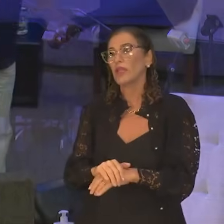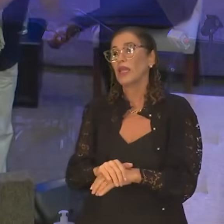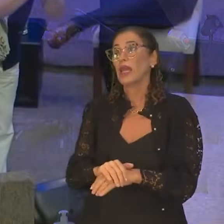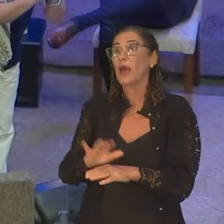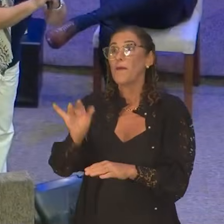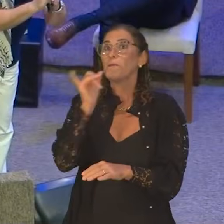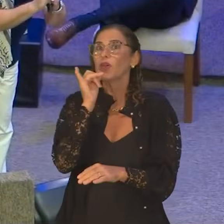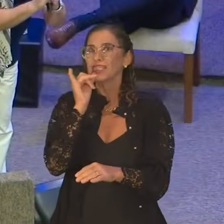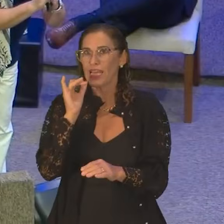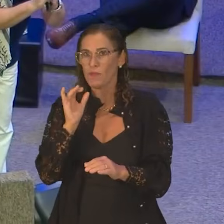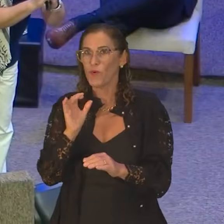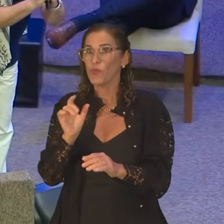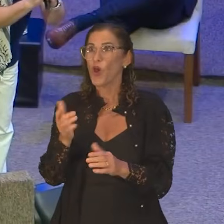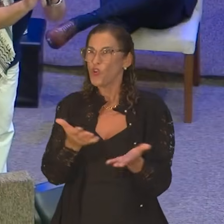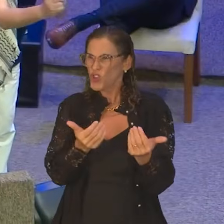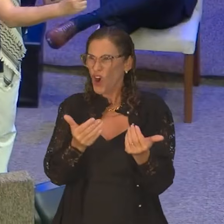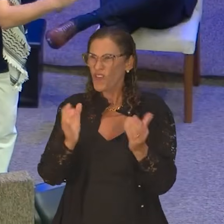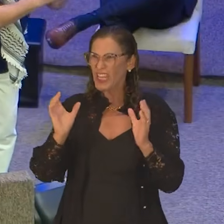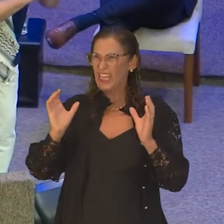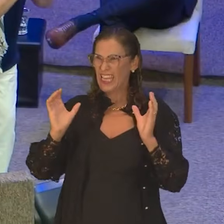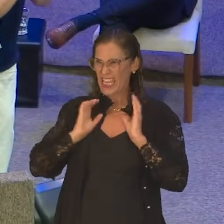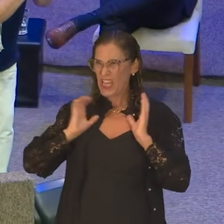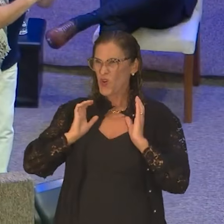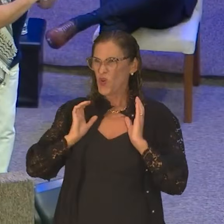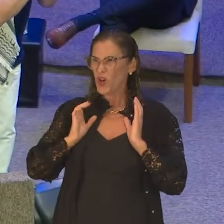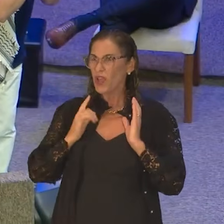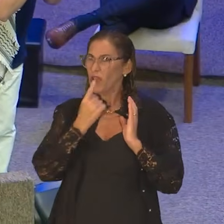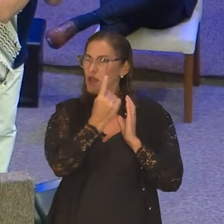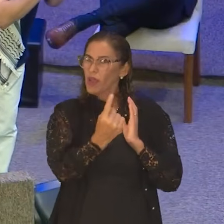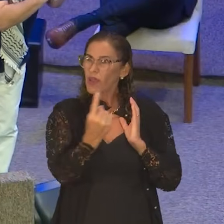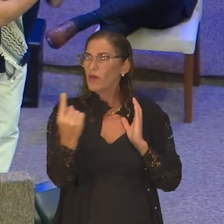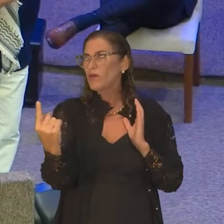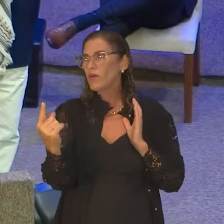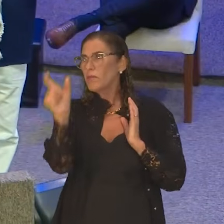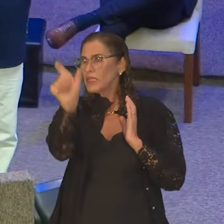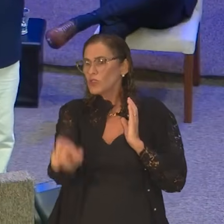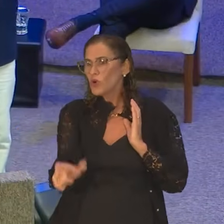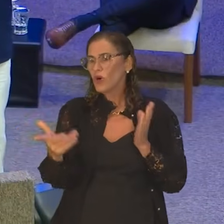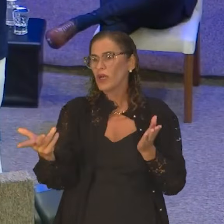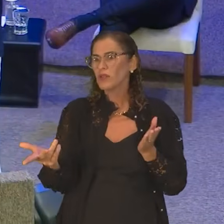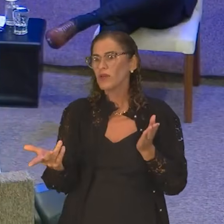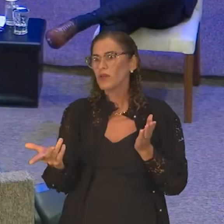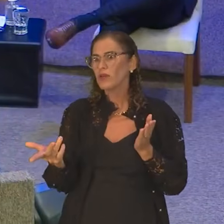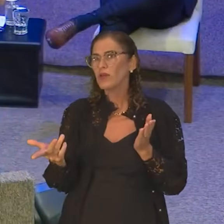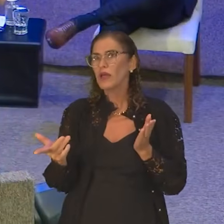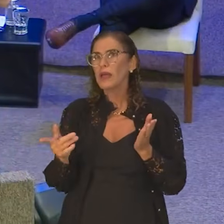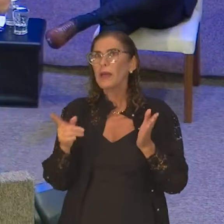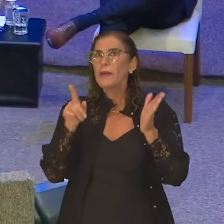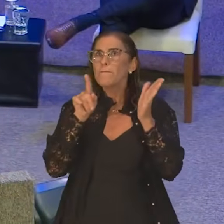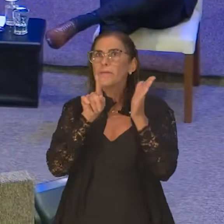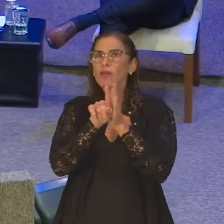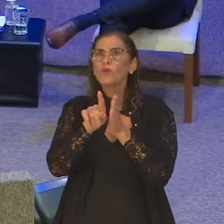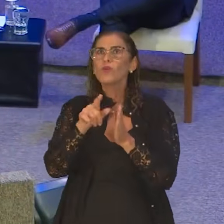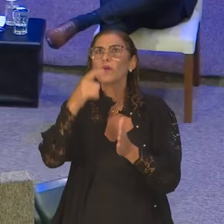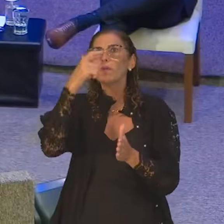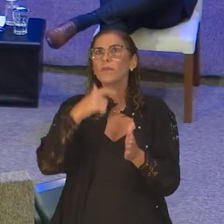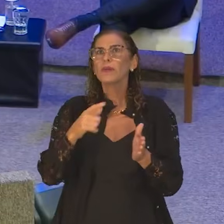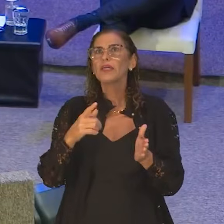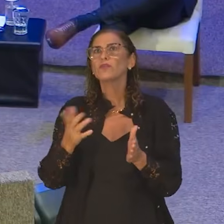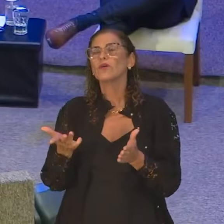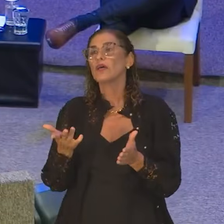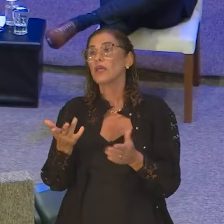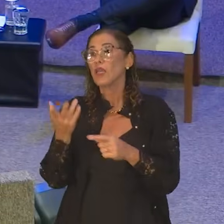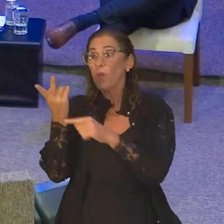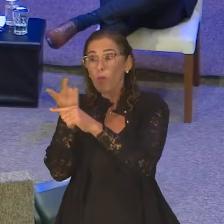é pessoal, não com todos. O jovem rico era pessoal, questionamento pessoal, e eu fui atrás